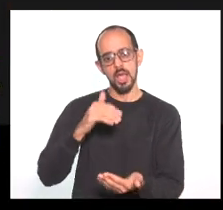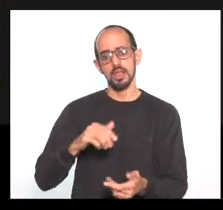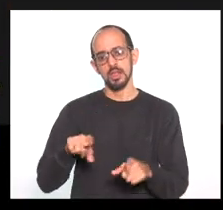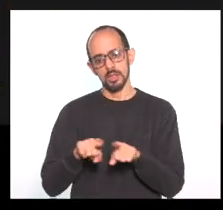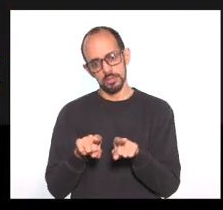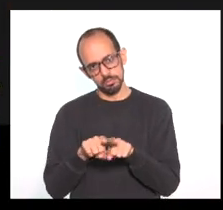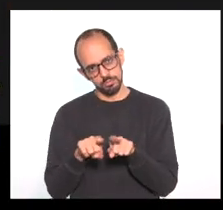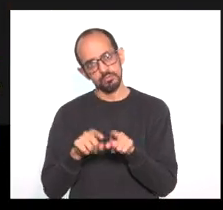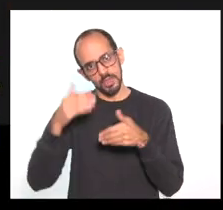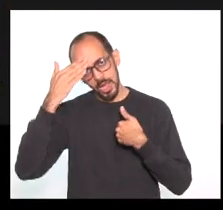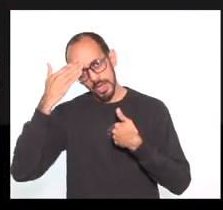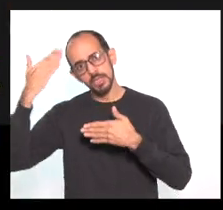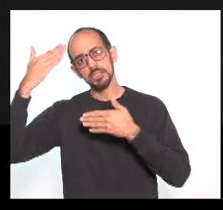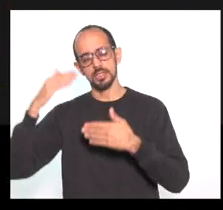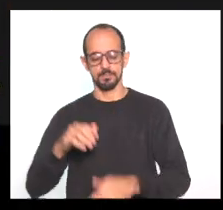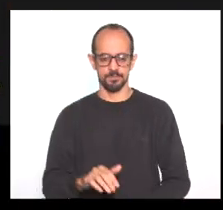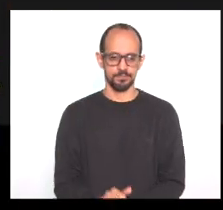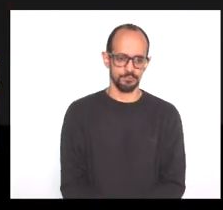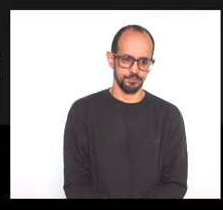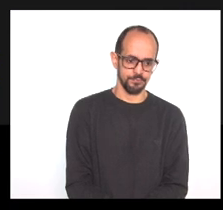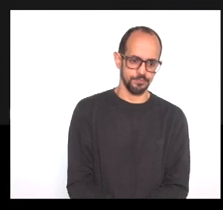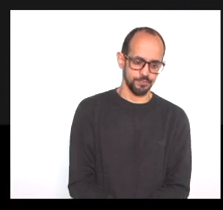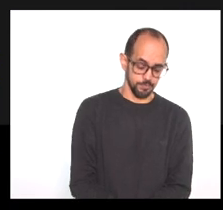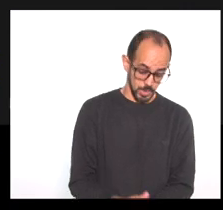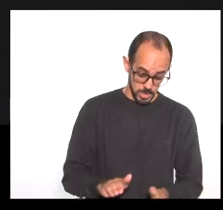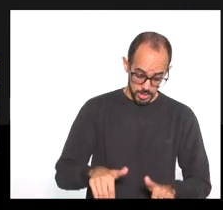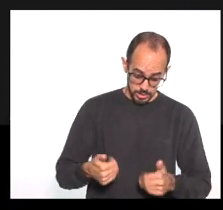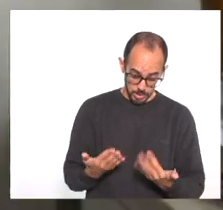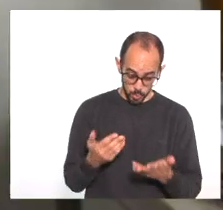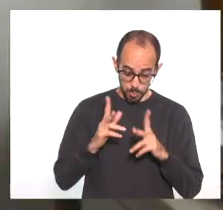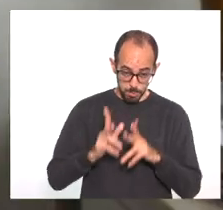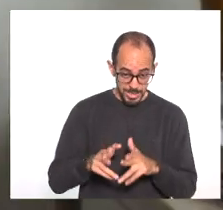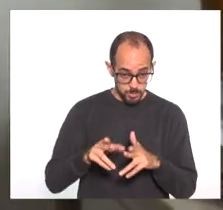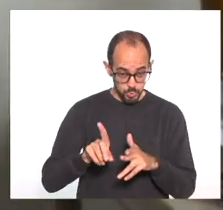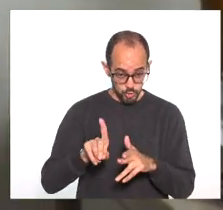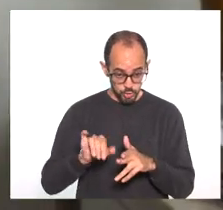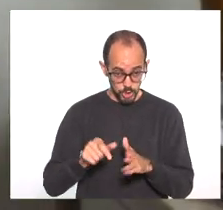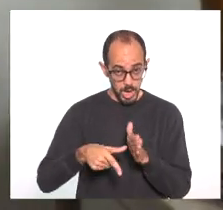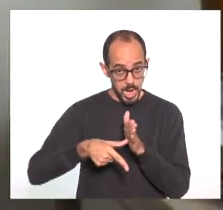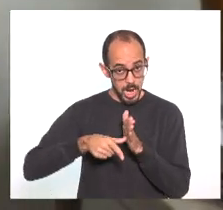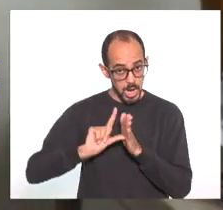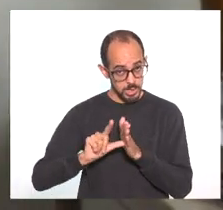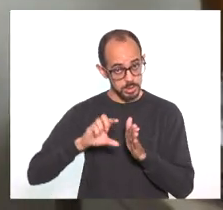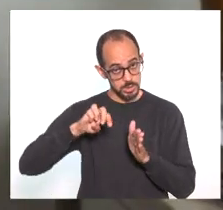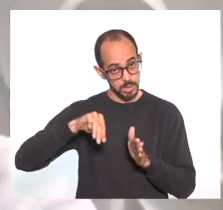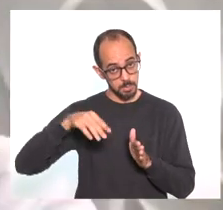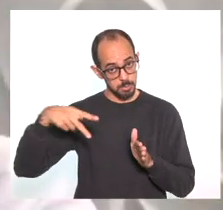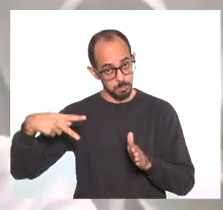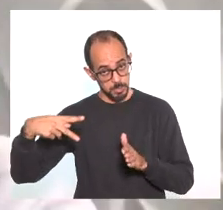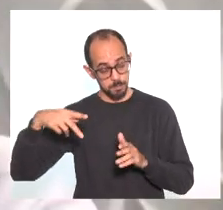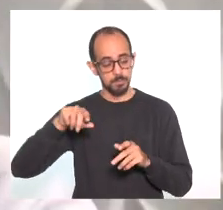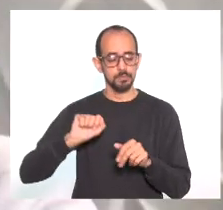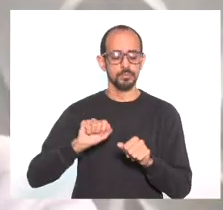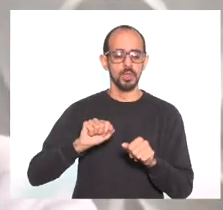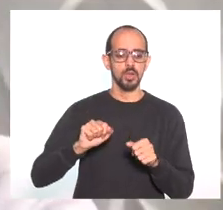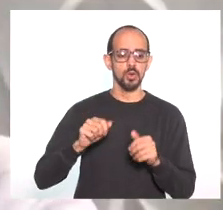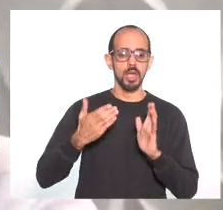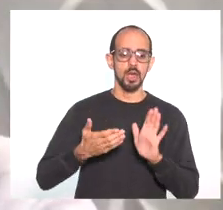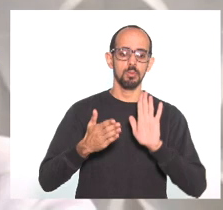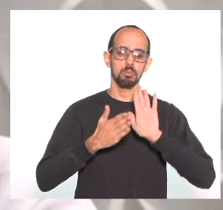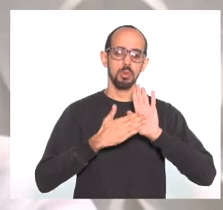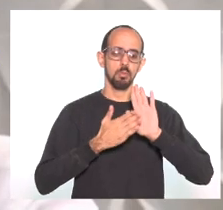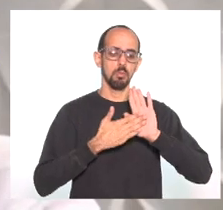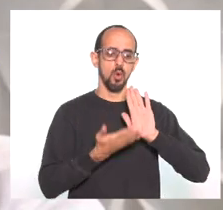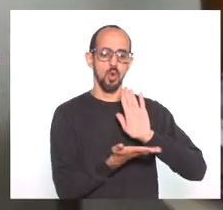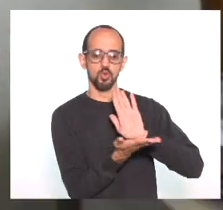trabalhar. Então, no mesmo dia, antes da ANP, eu queria propor aos senhores deputados que o doutor Rodrigo